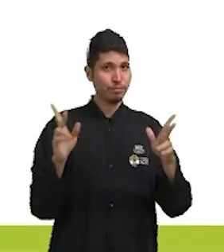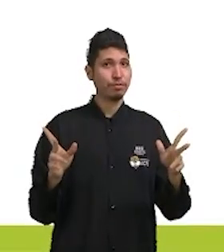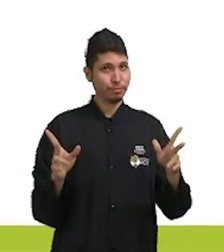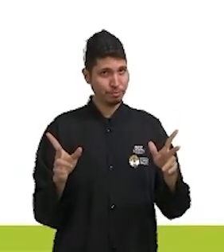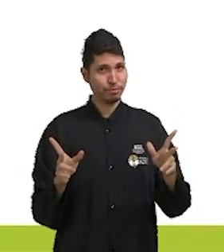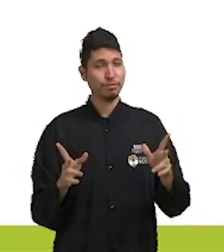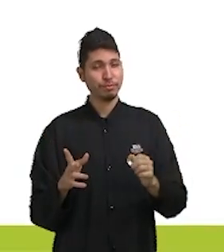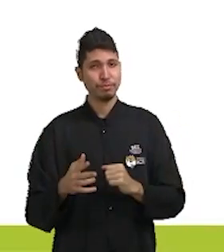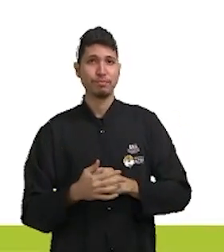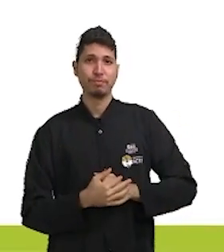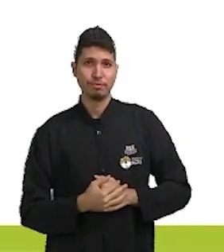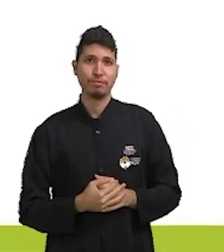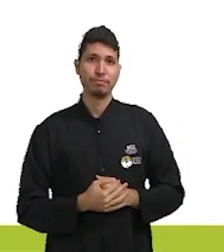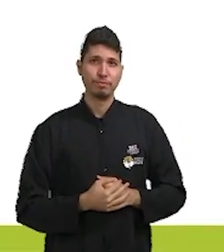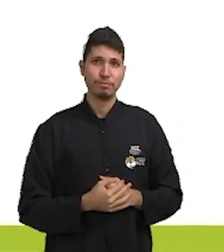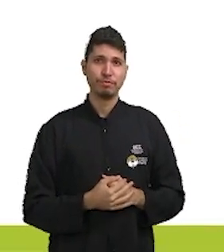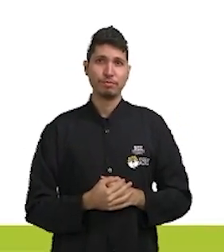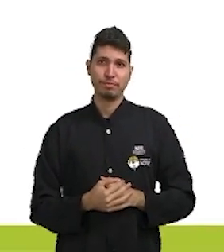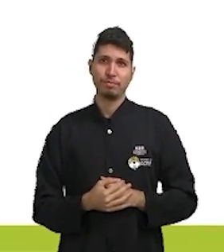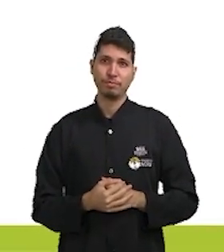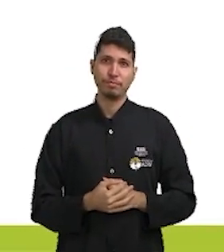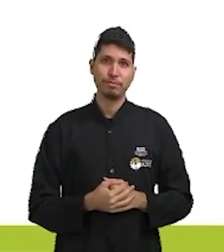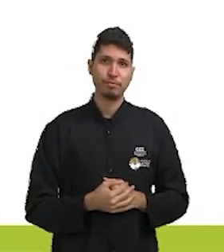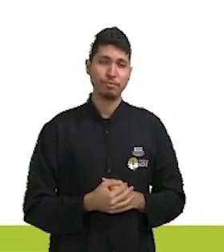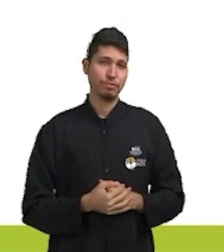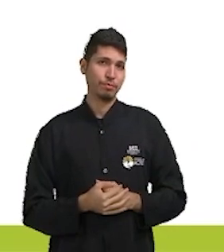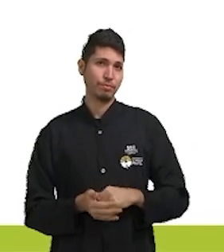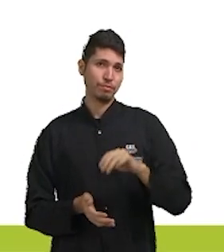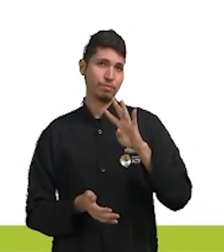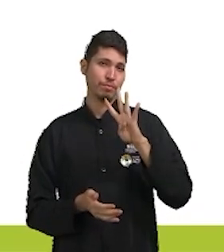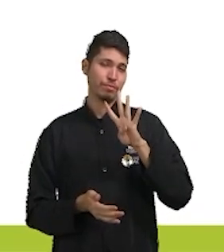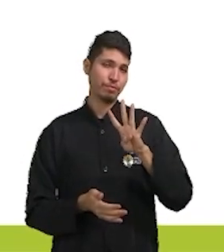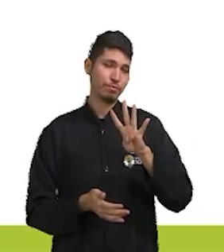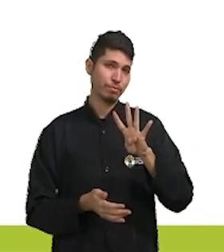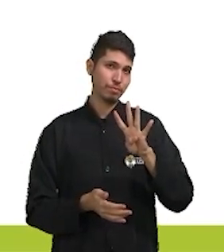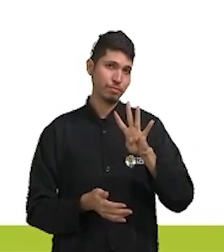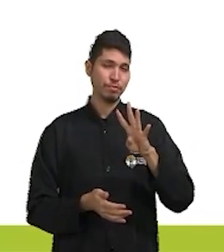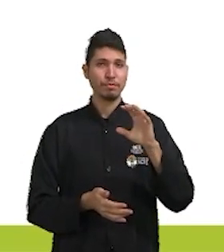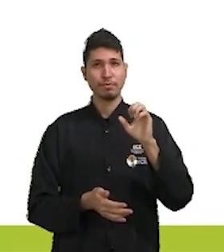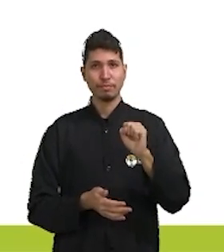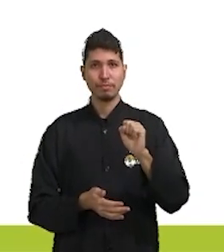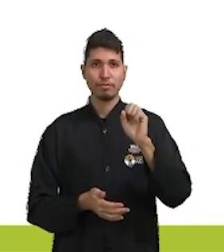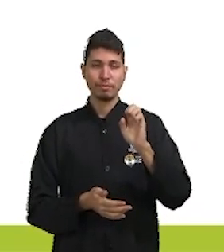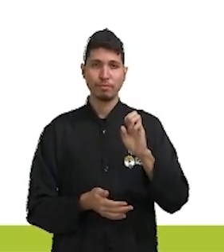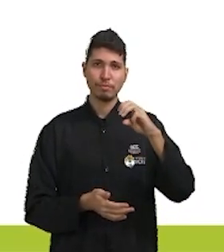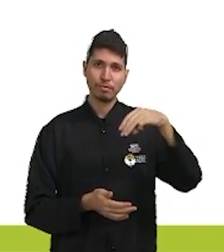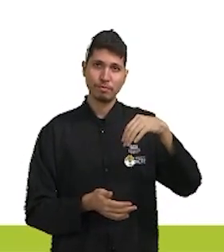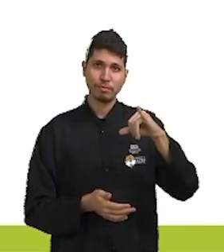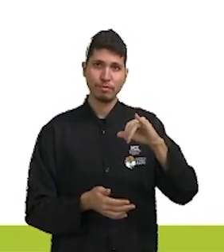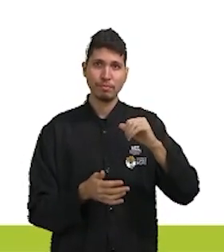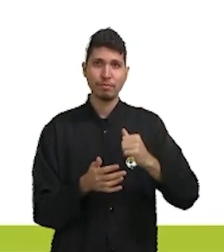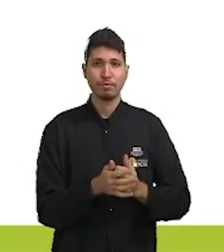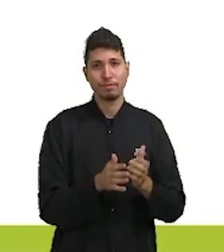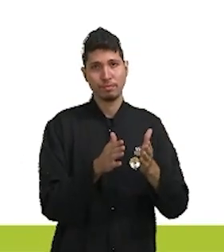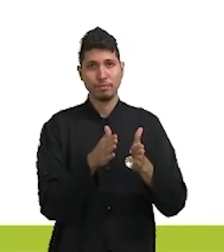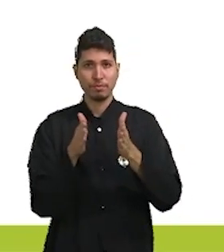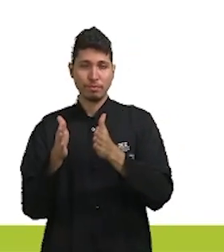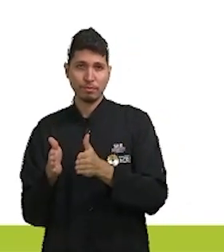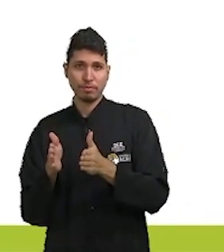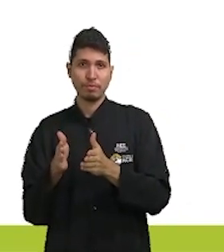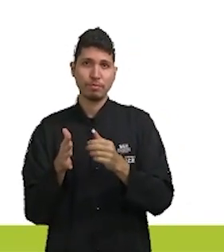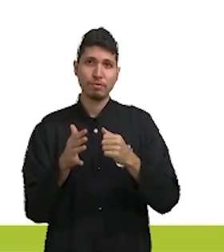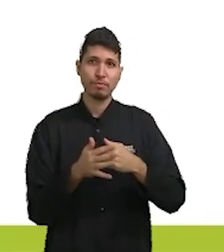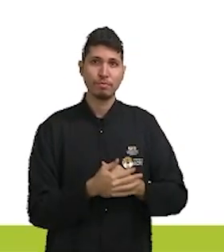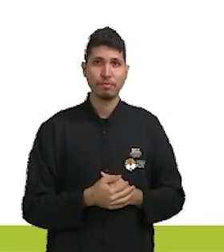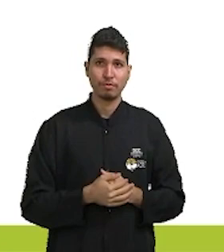tá? Então, aqui eu tenho 4 reações, semi-reações, e ao lado eu tenho os valores